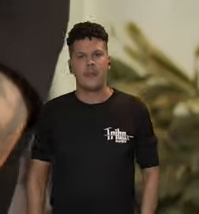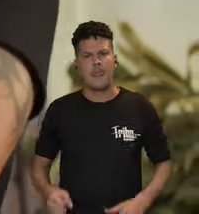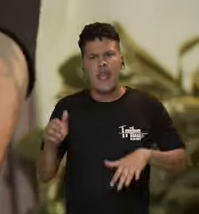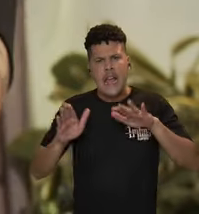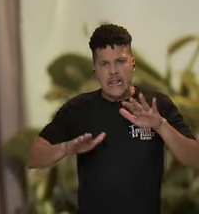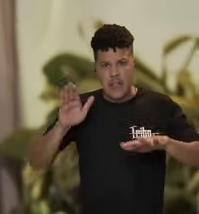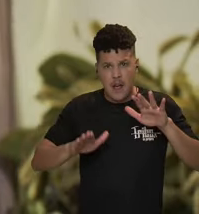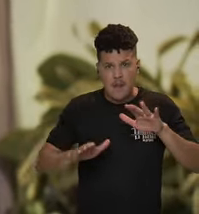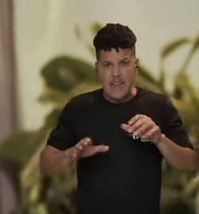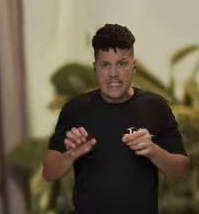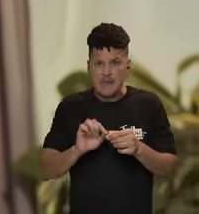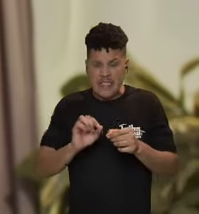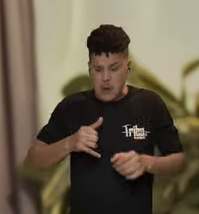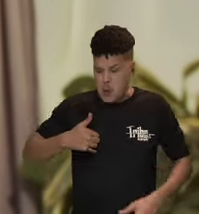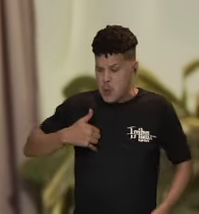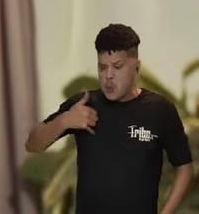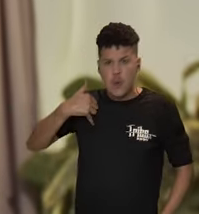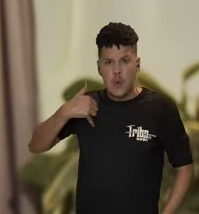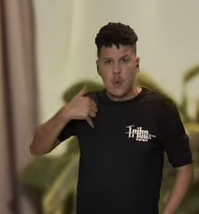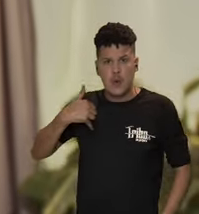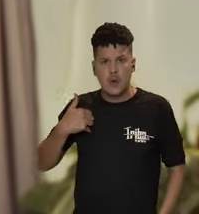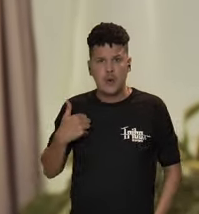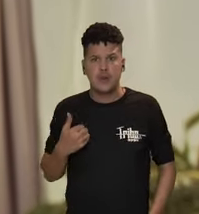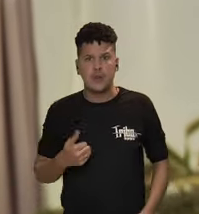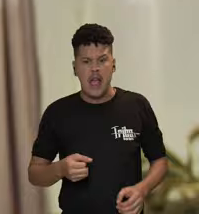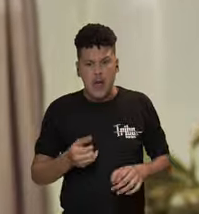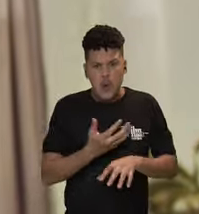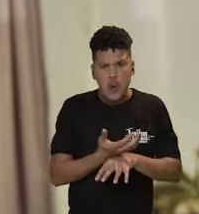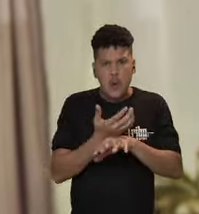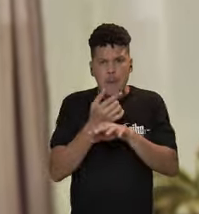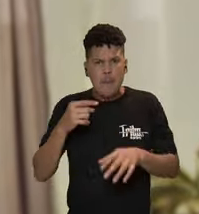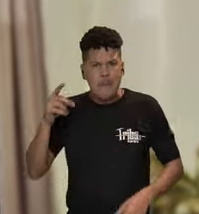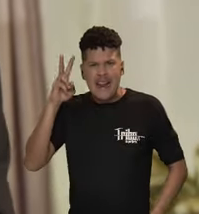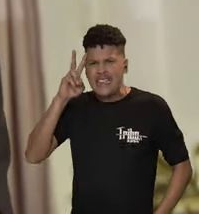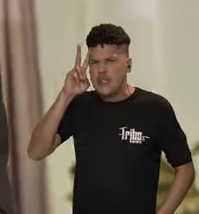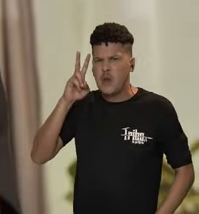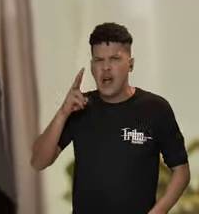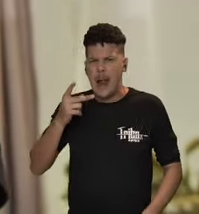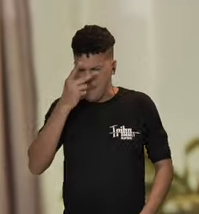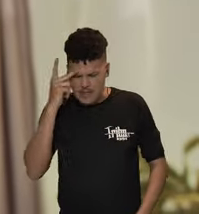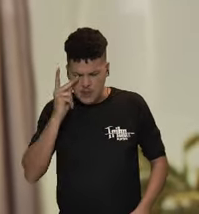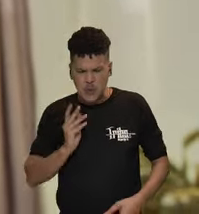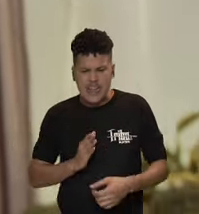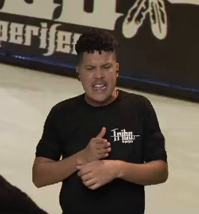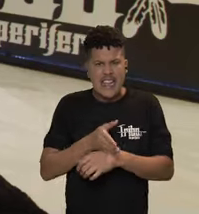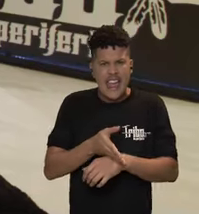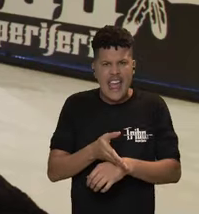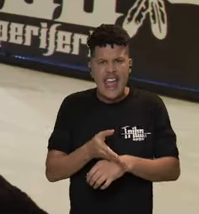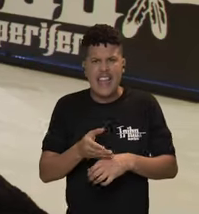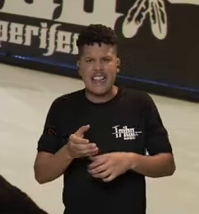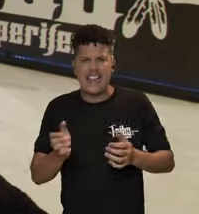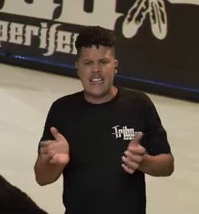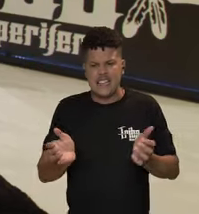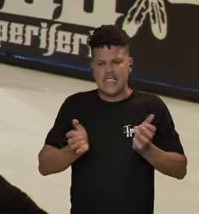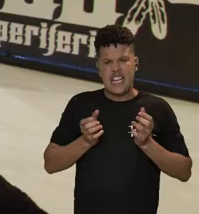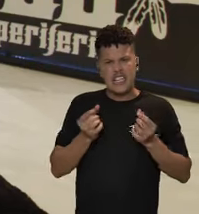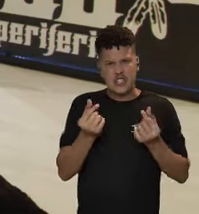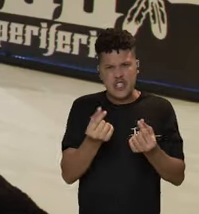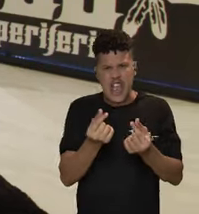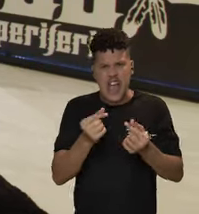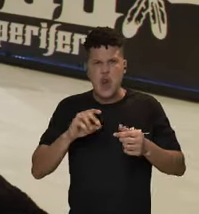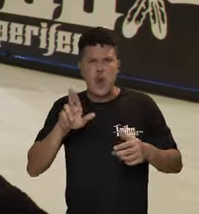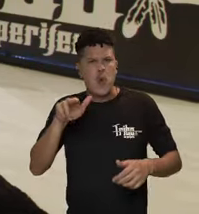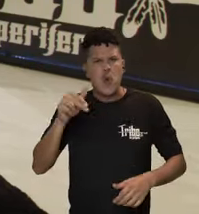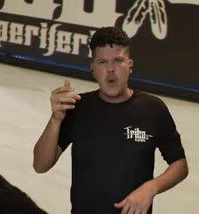Talvez é só fazer orgulho, conteúdo pra história. Quem entra pra sair no lucro, nunca vai ficar na